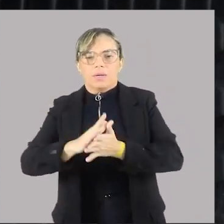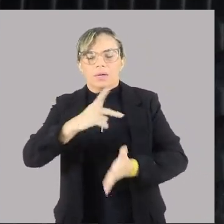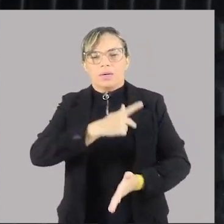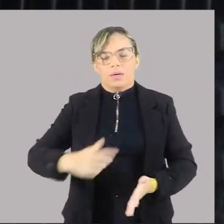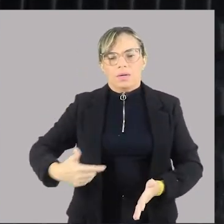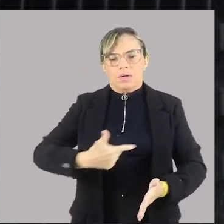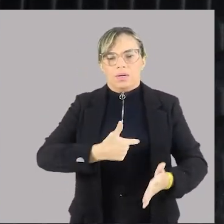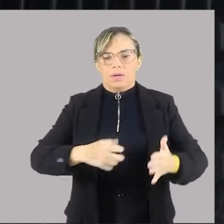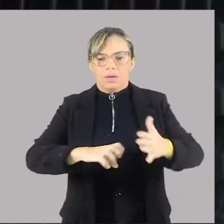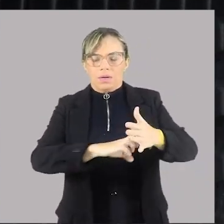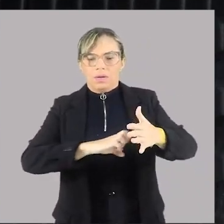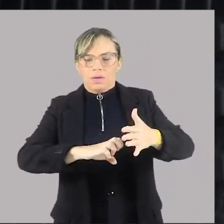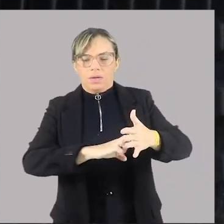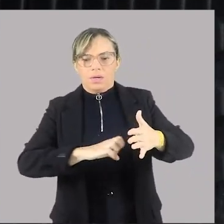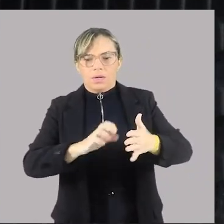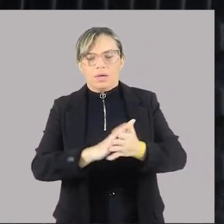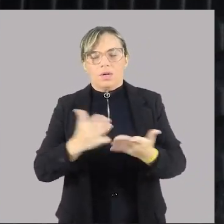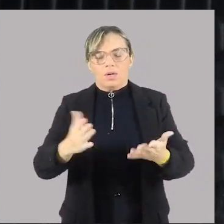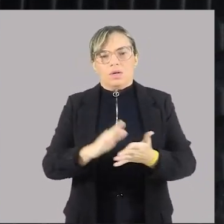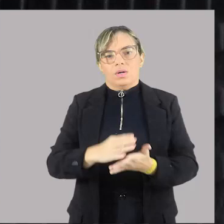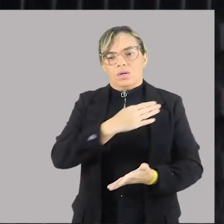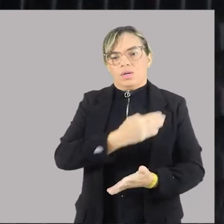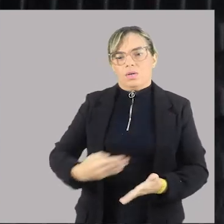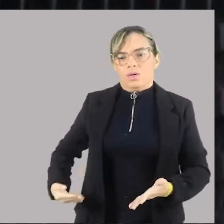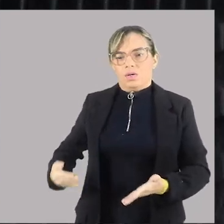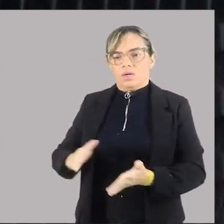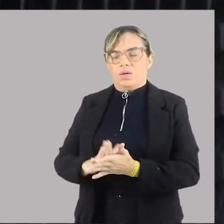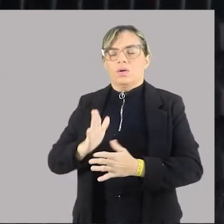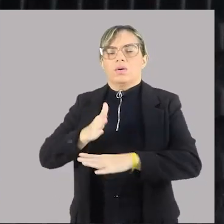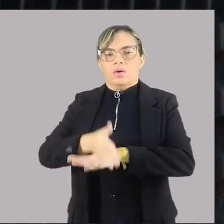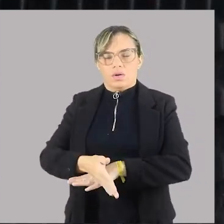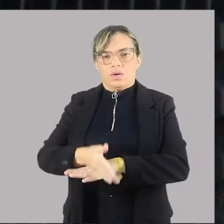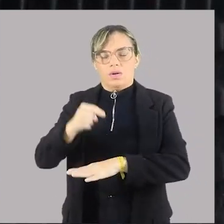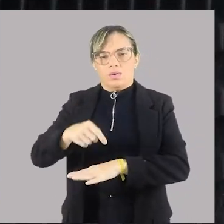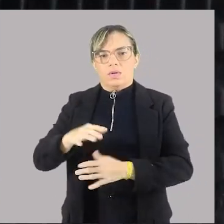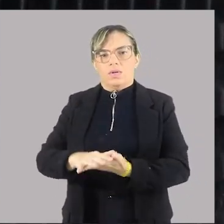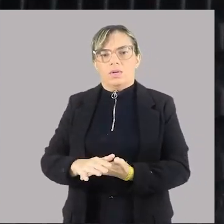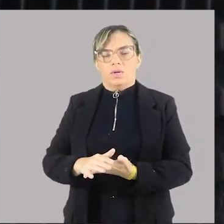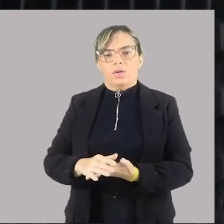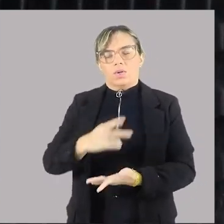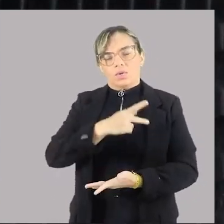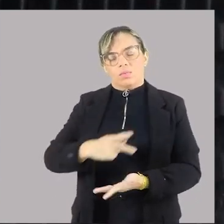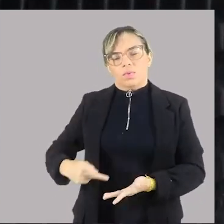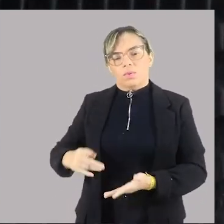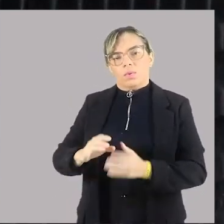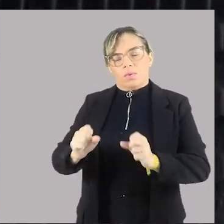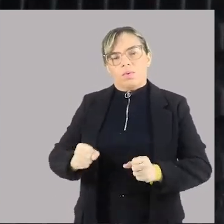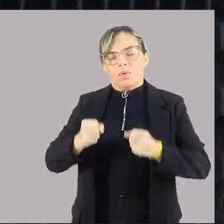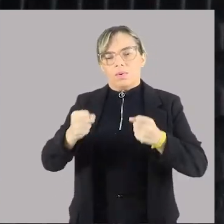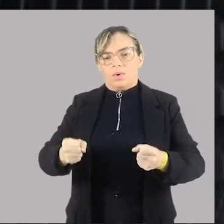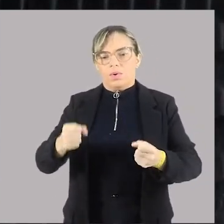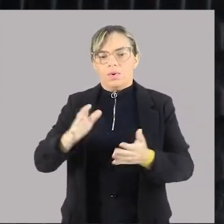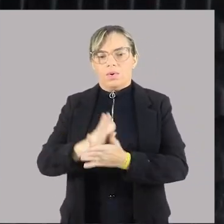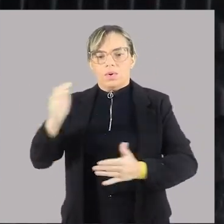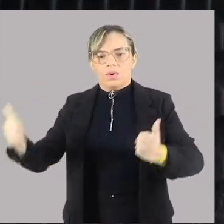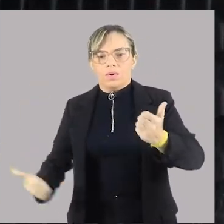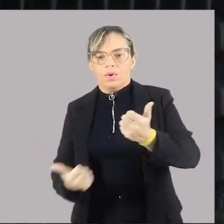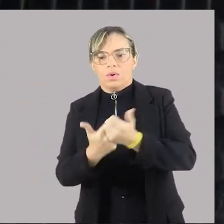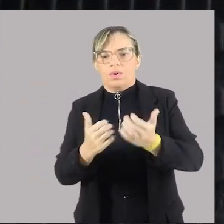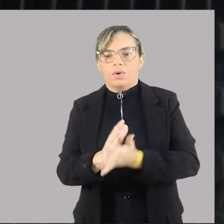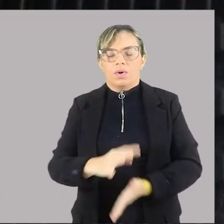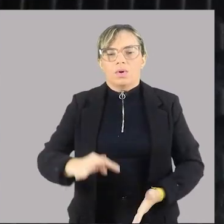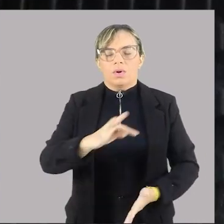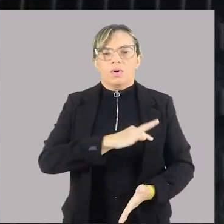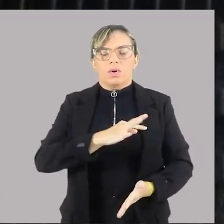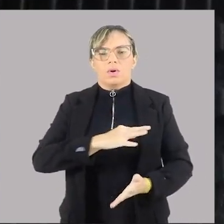empresa estatal, uma empresa de intervenção estatal, uma empresa que teve o apoio técnico e